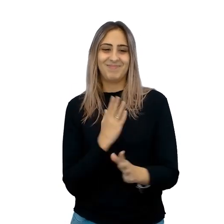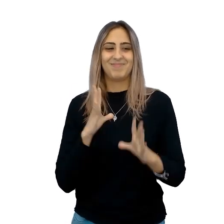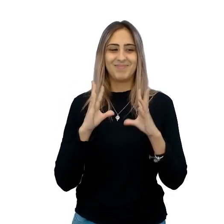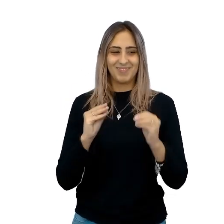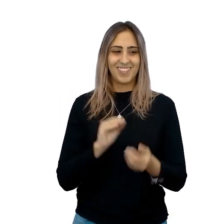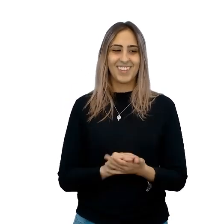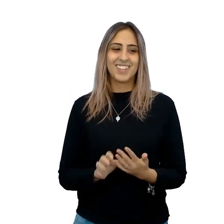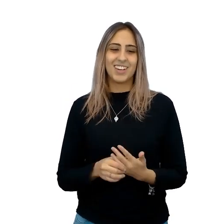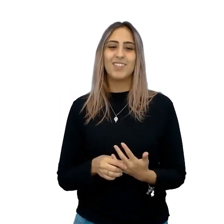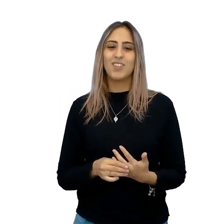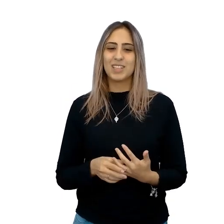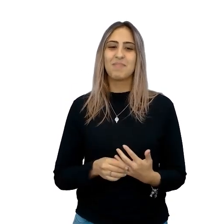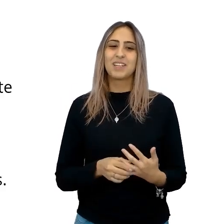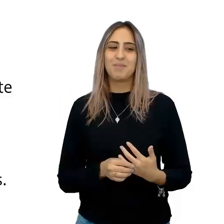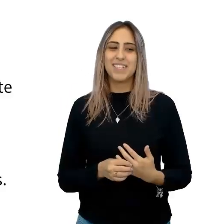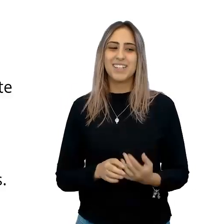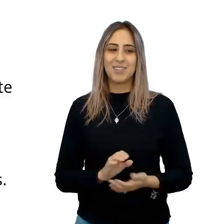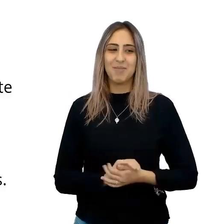o download.